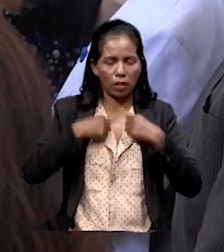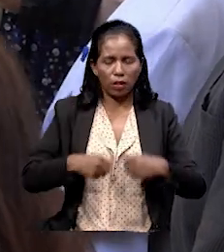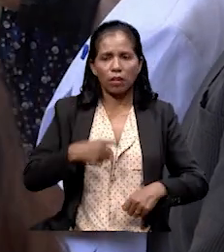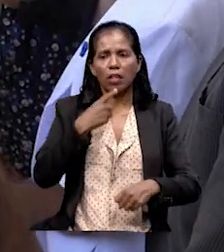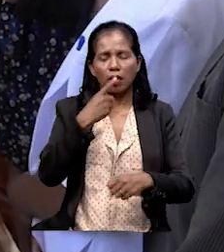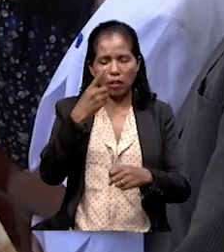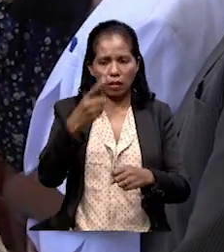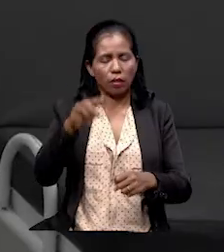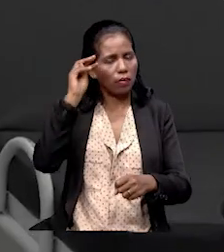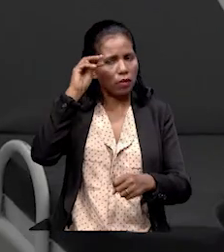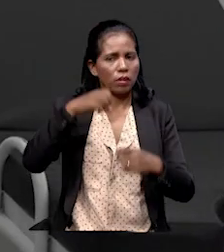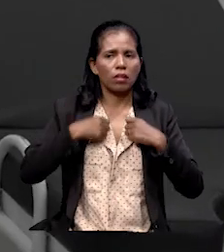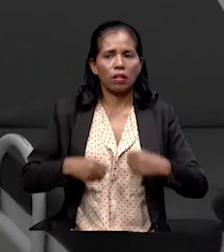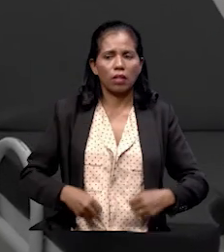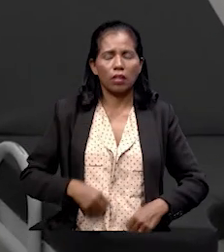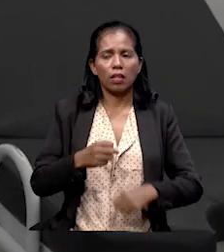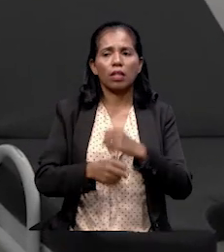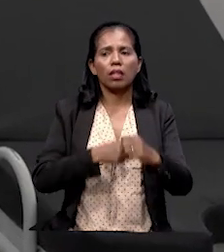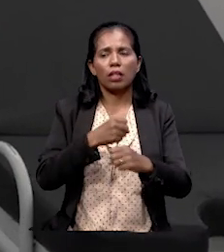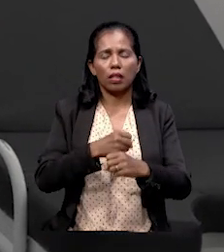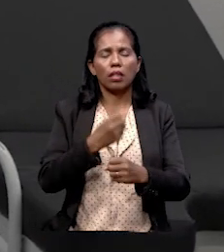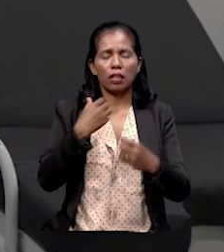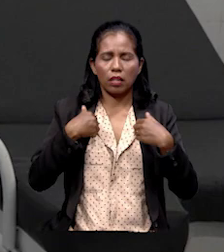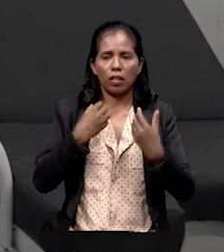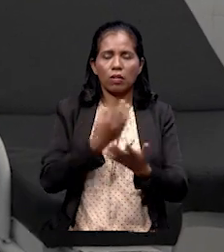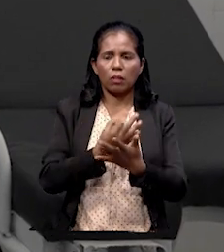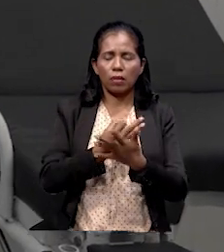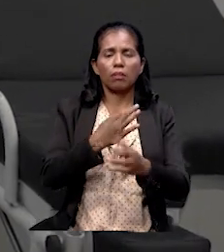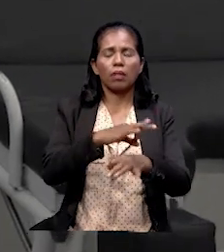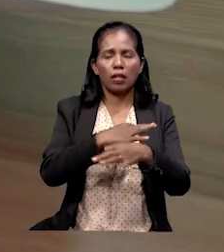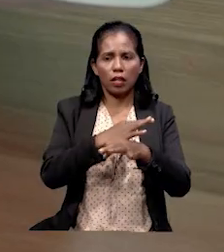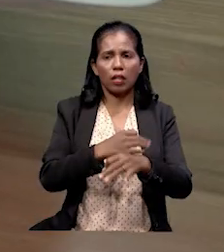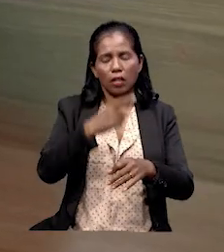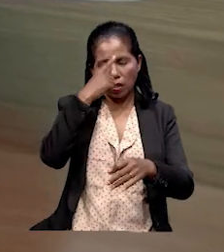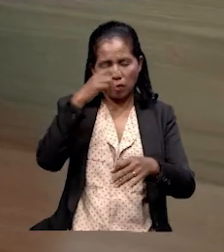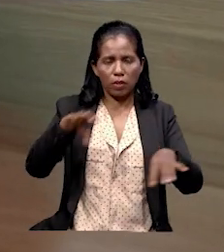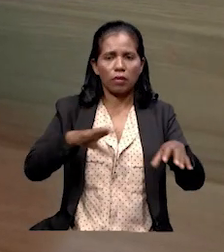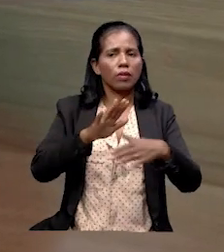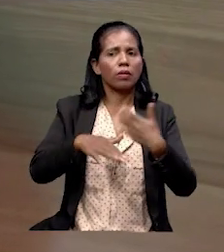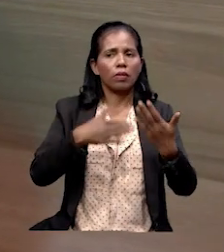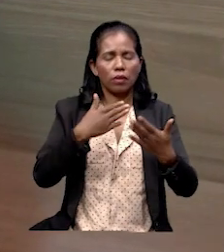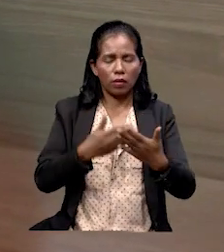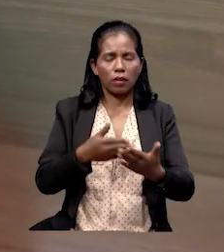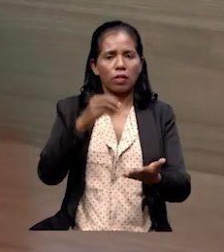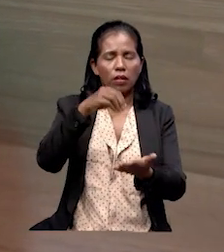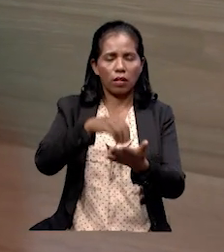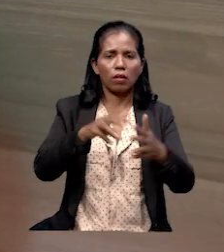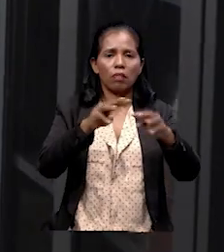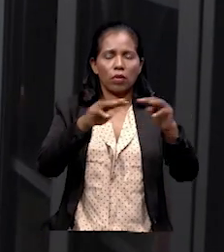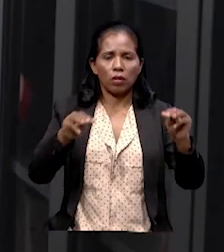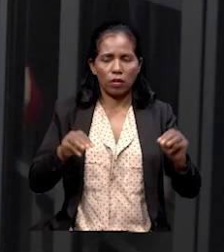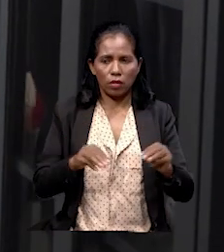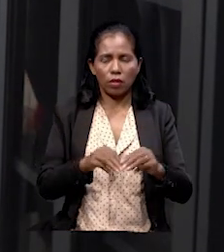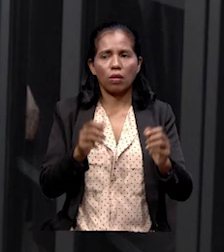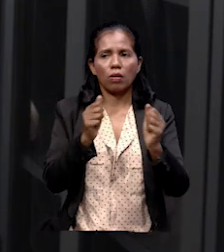Hateten, Ministério Saudi Karatinan e Hani Orçamento ba Manutenção, tamo serviço roto descentraliza ba município,